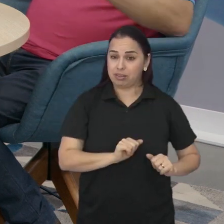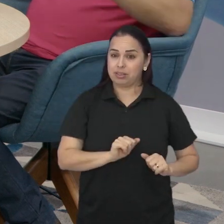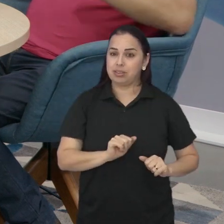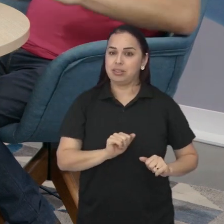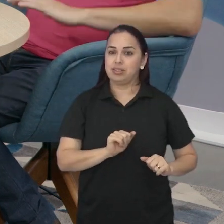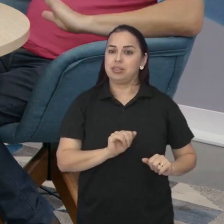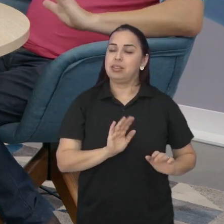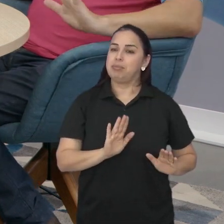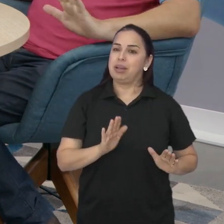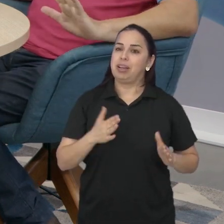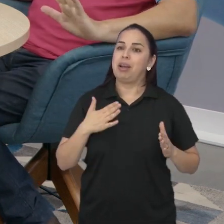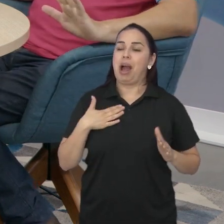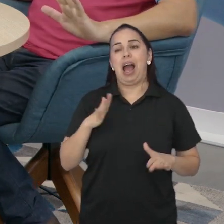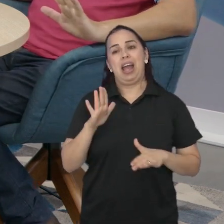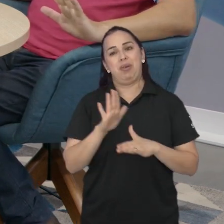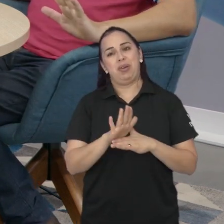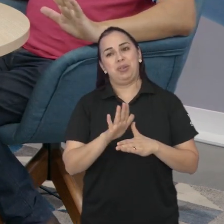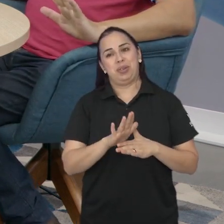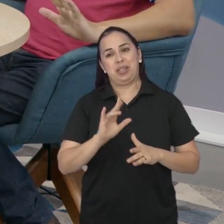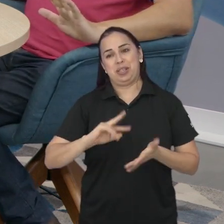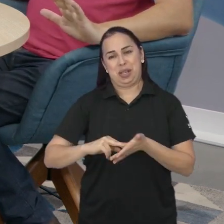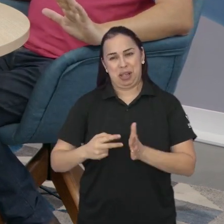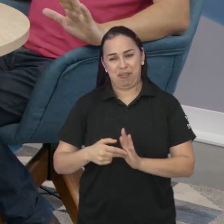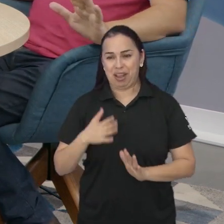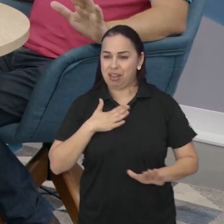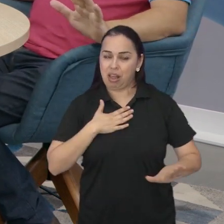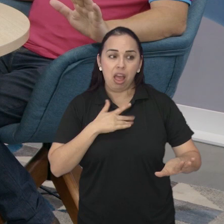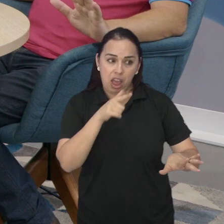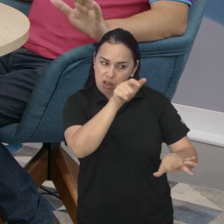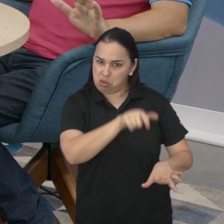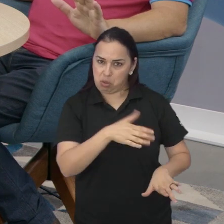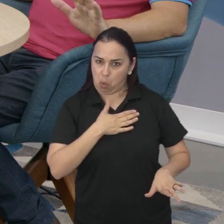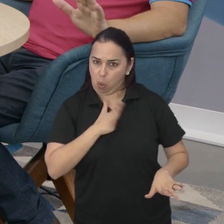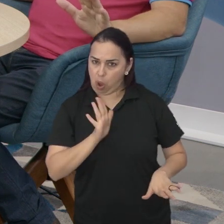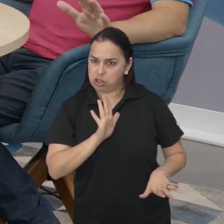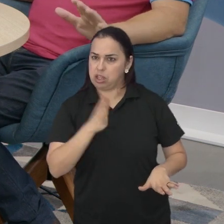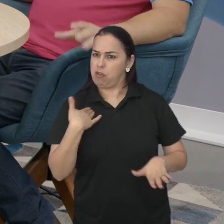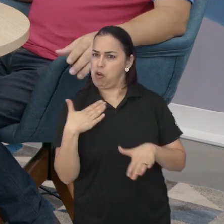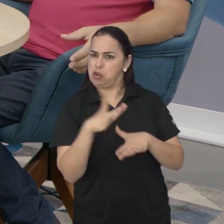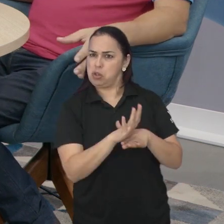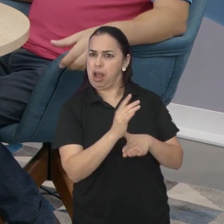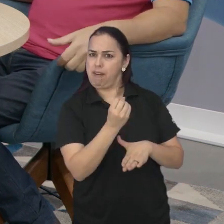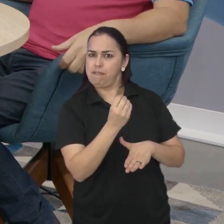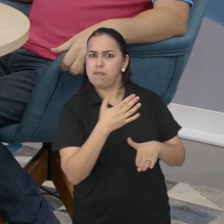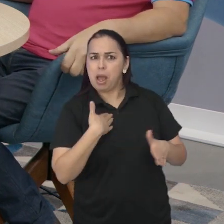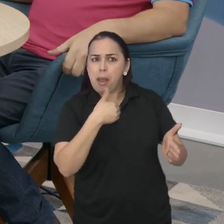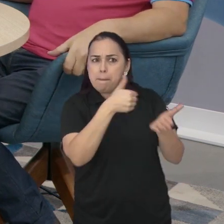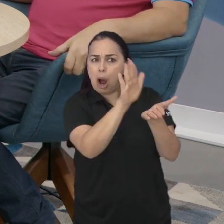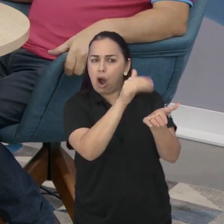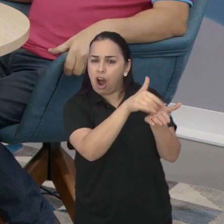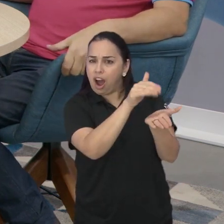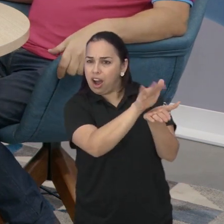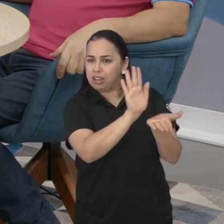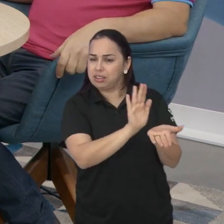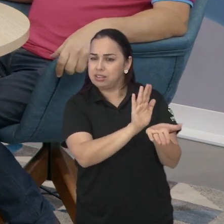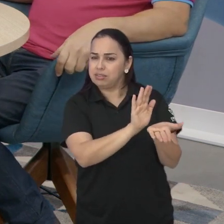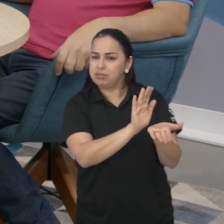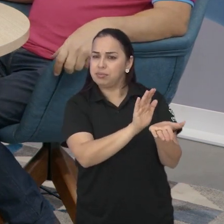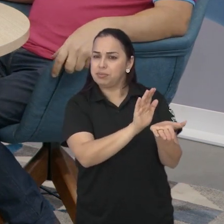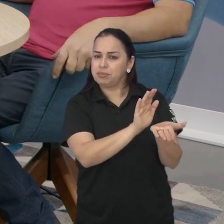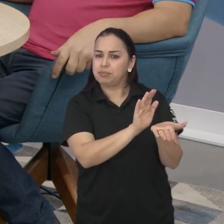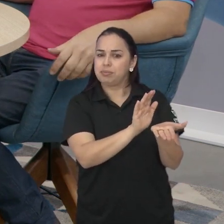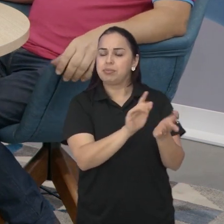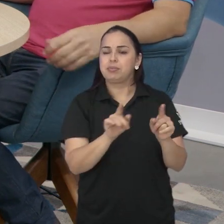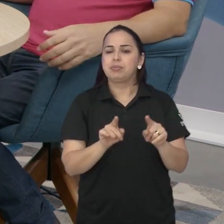e aliviado, mas eu ajudei. Eu não gosto dela, né? Ela, para mim, né, comum com